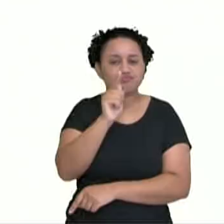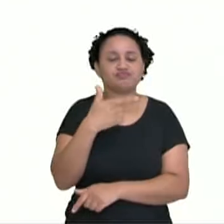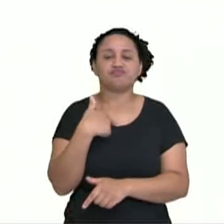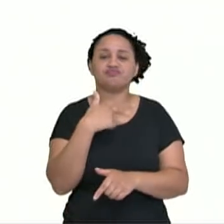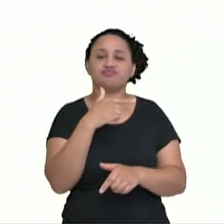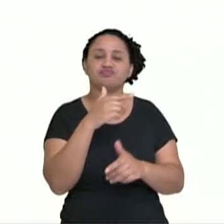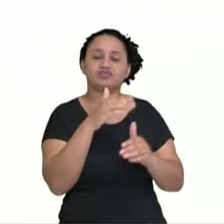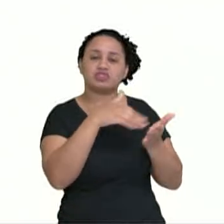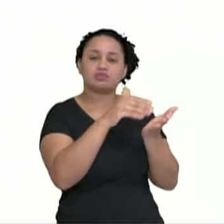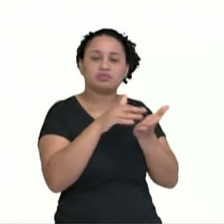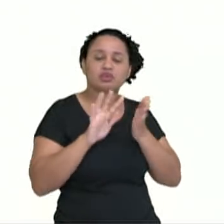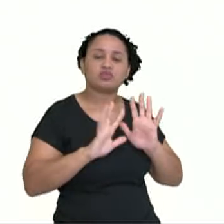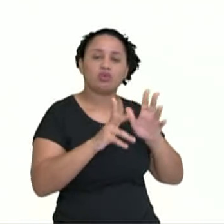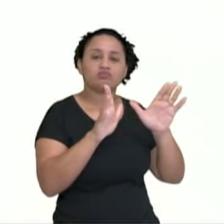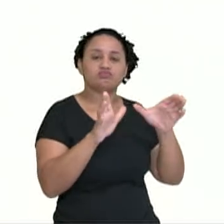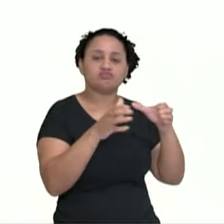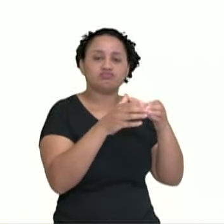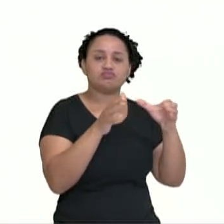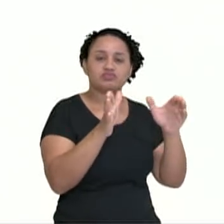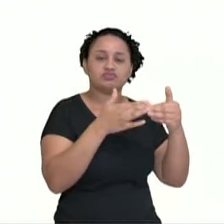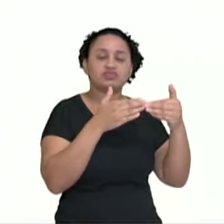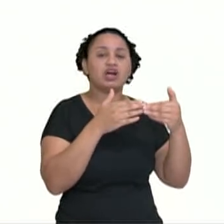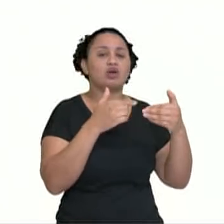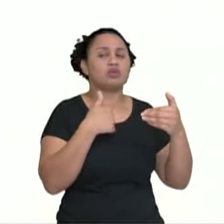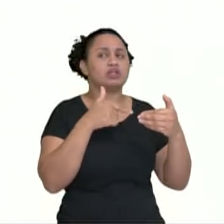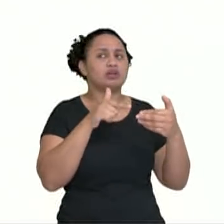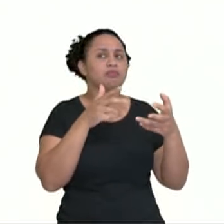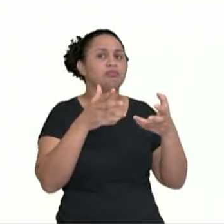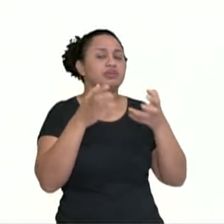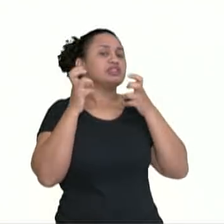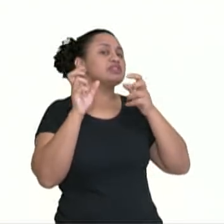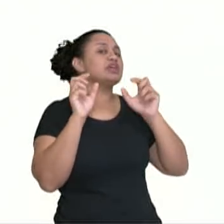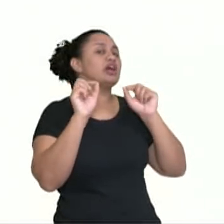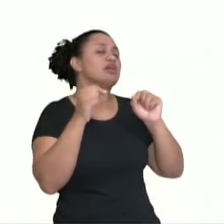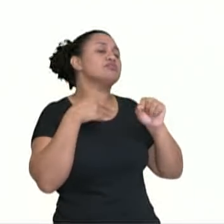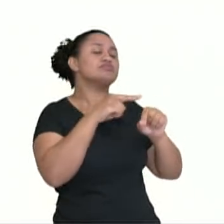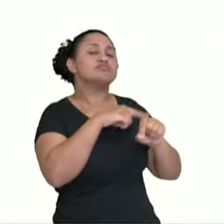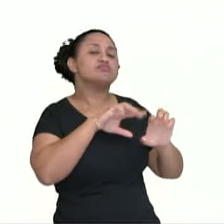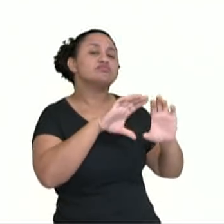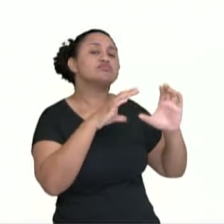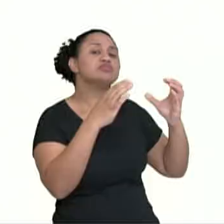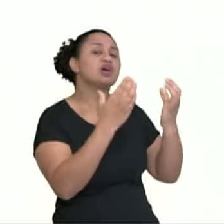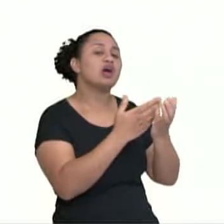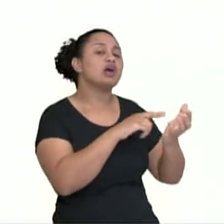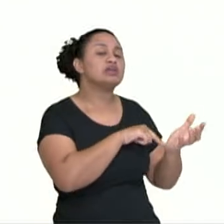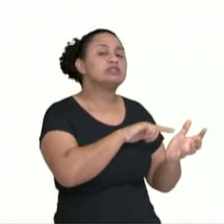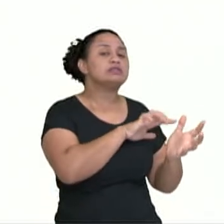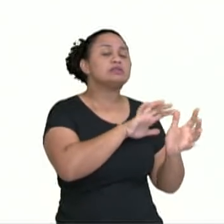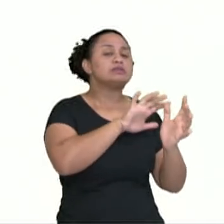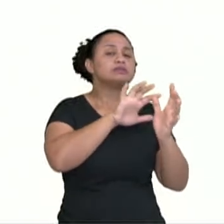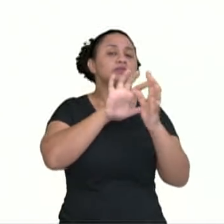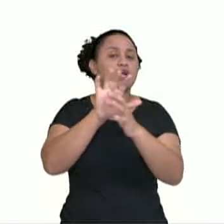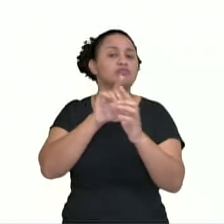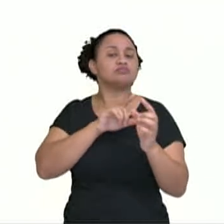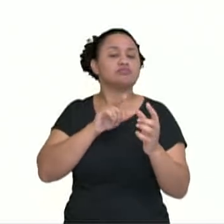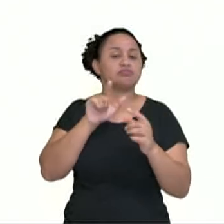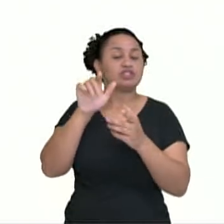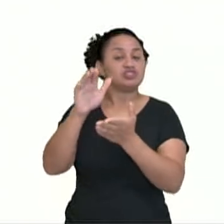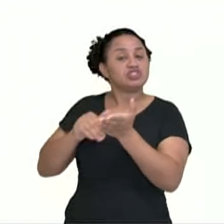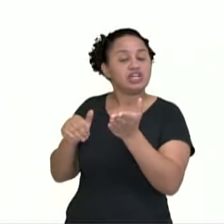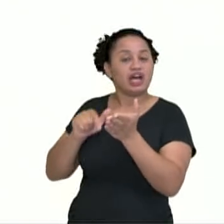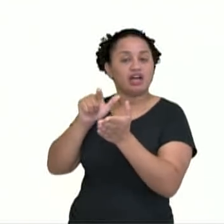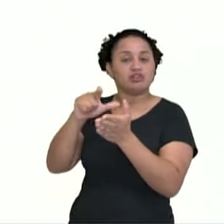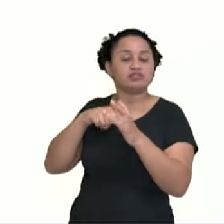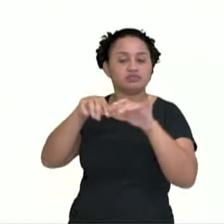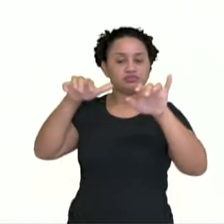de o Jaime II, ele vê, quando ele sabe que o parlamento está indo atrás dele, né, para retirar ele